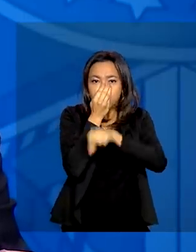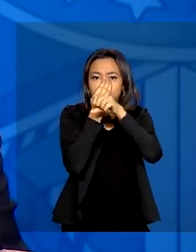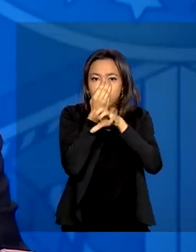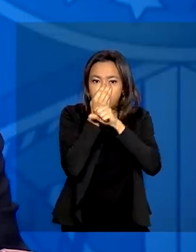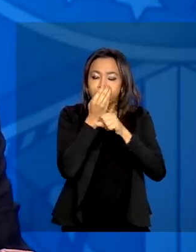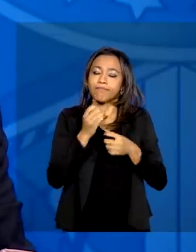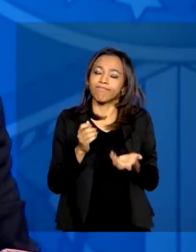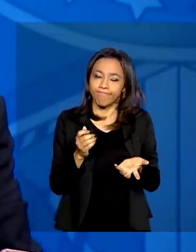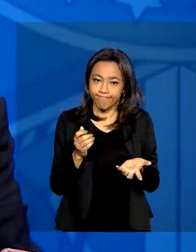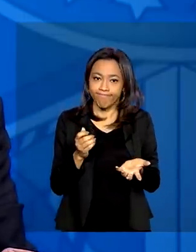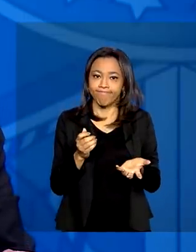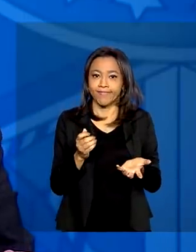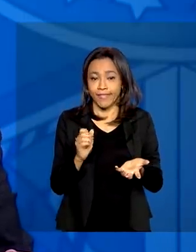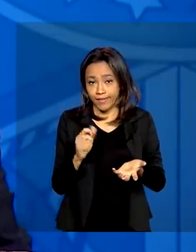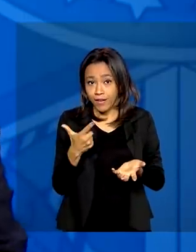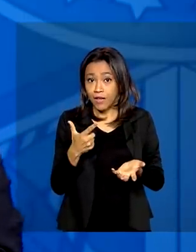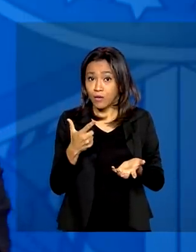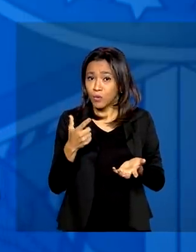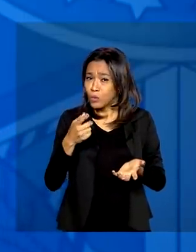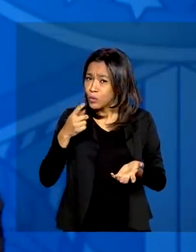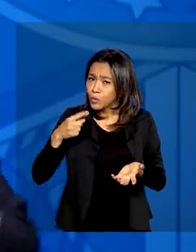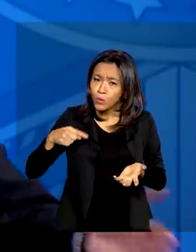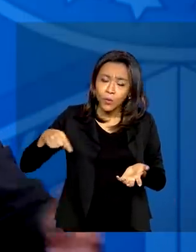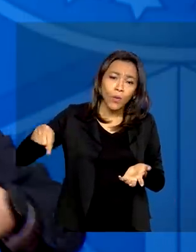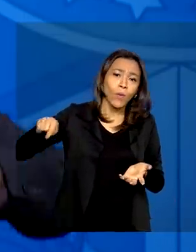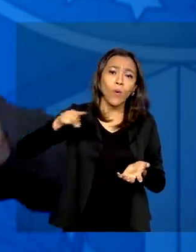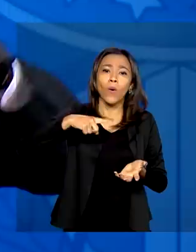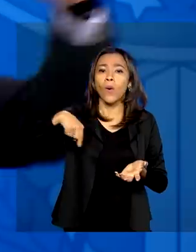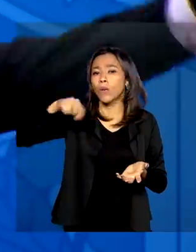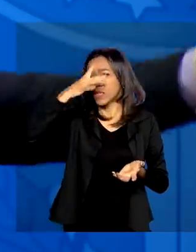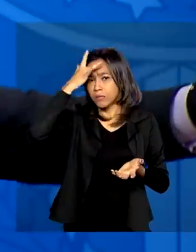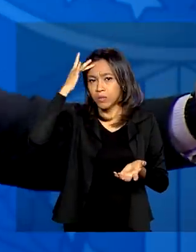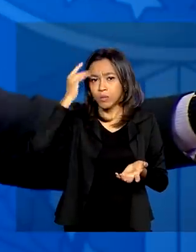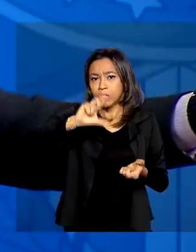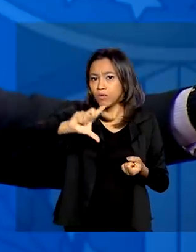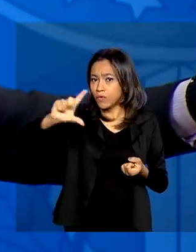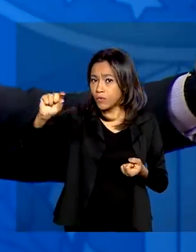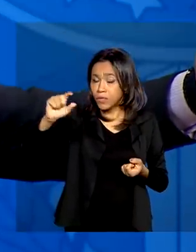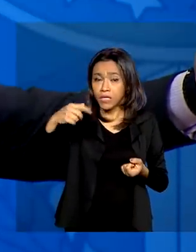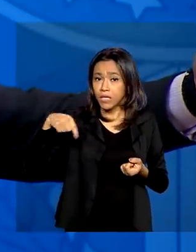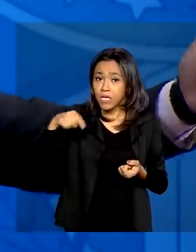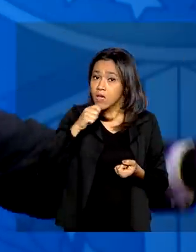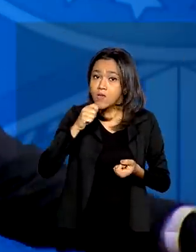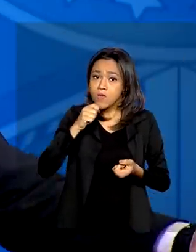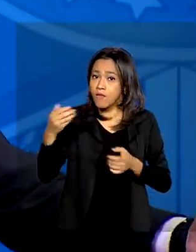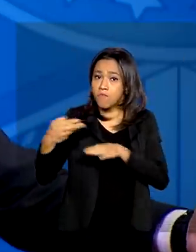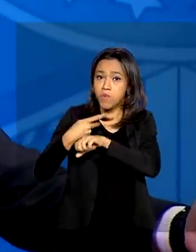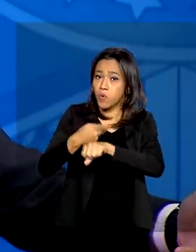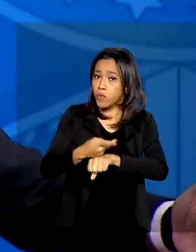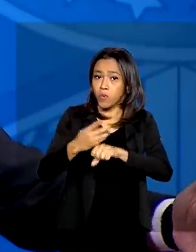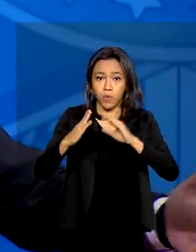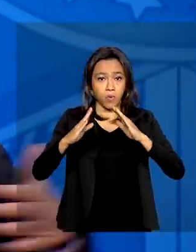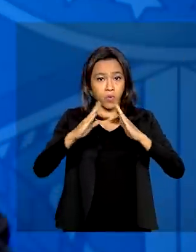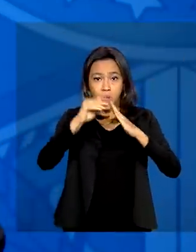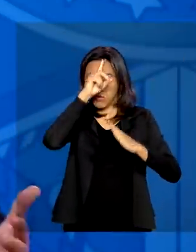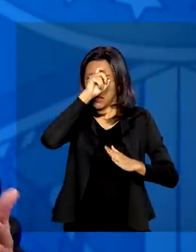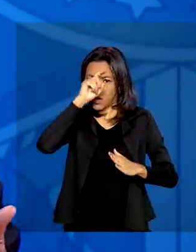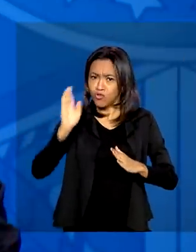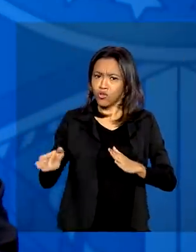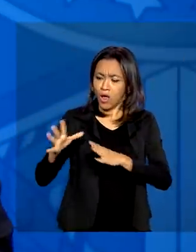obviamente todo esse restante que recebeu alta aí que não foi nem para o hospital foi curada